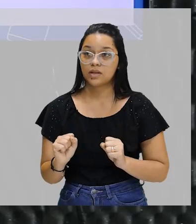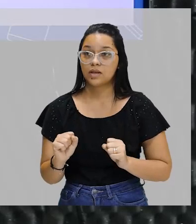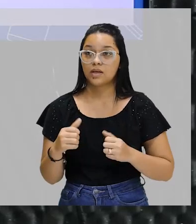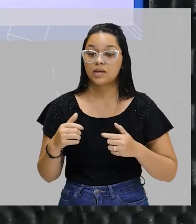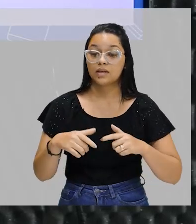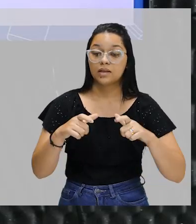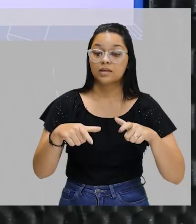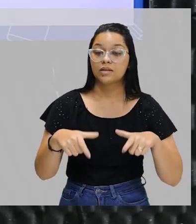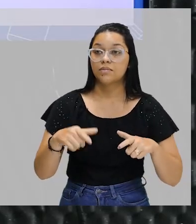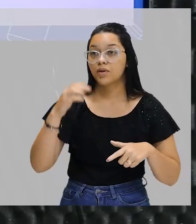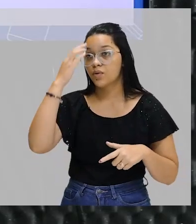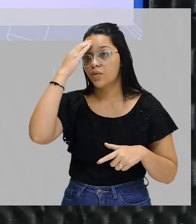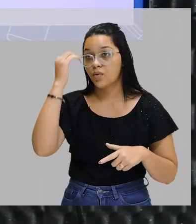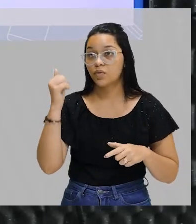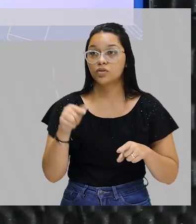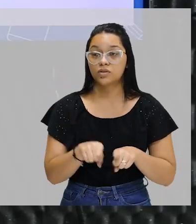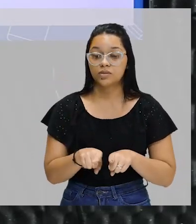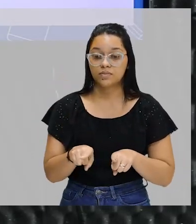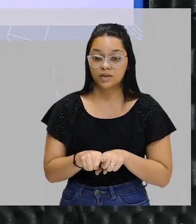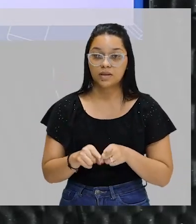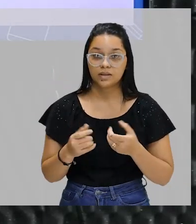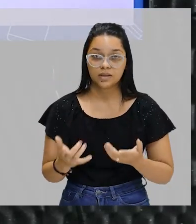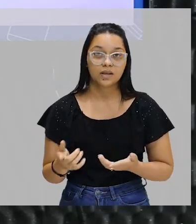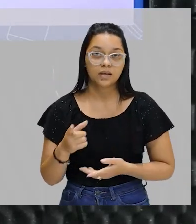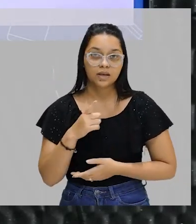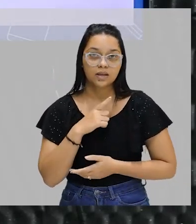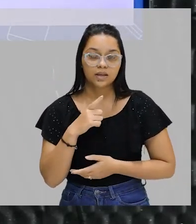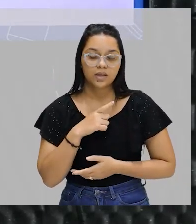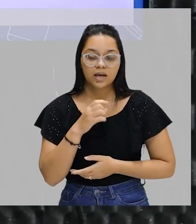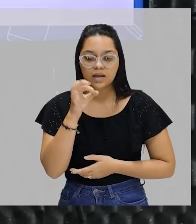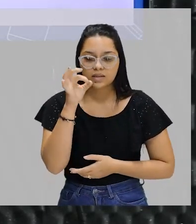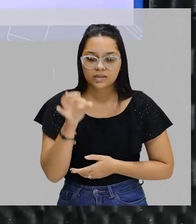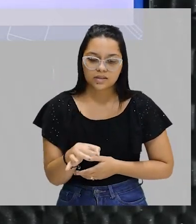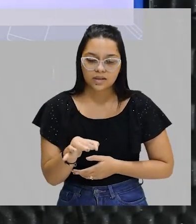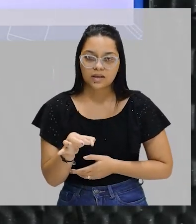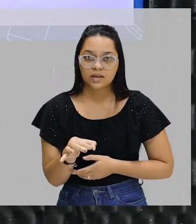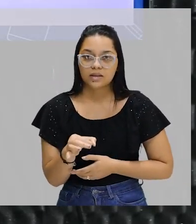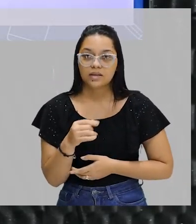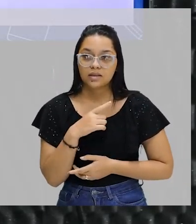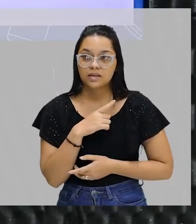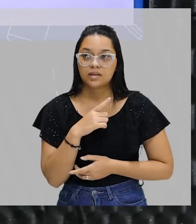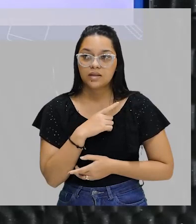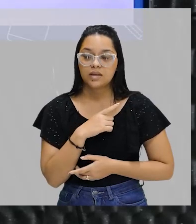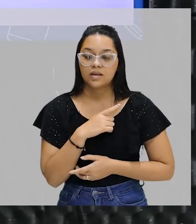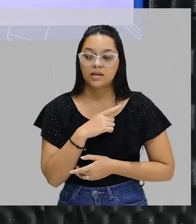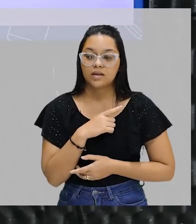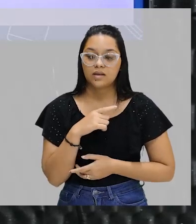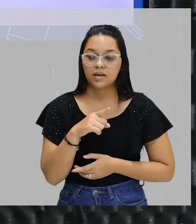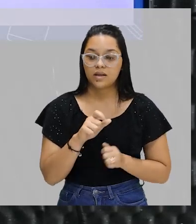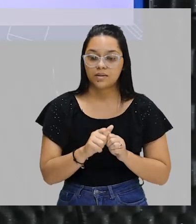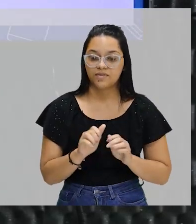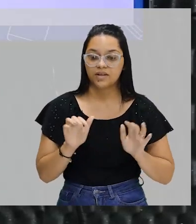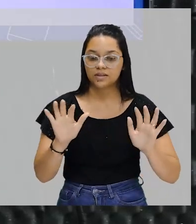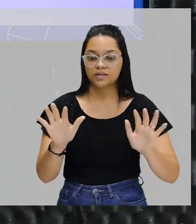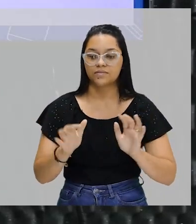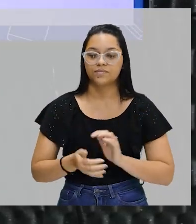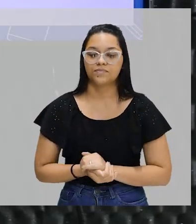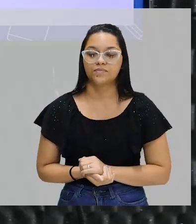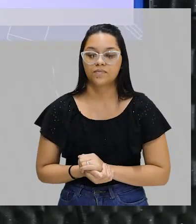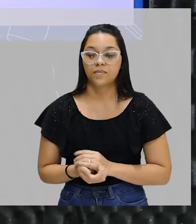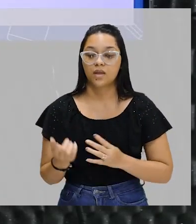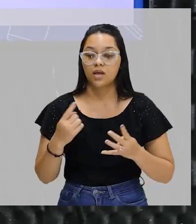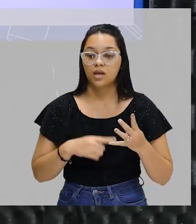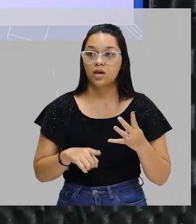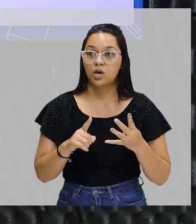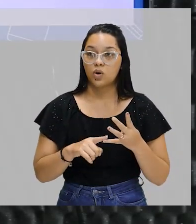podermos localizar e identificar a exata posição daquela ramificação. E,